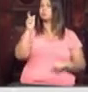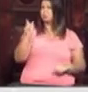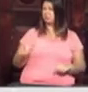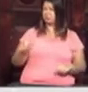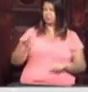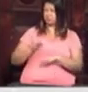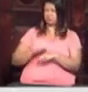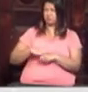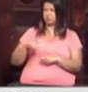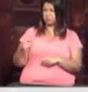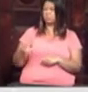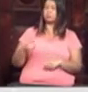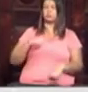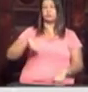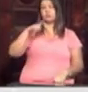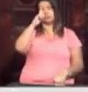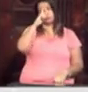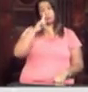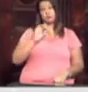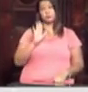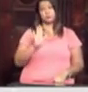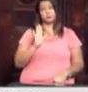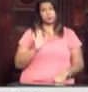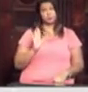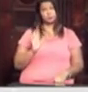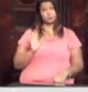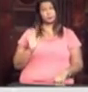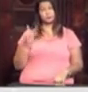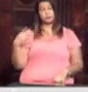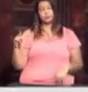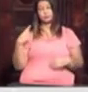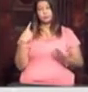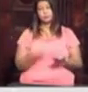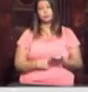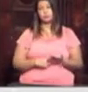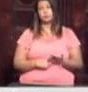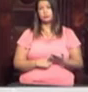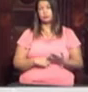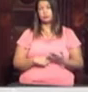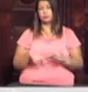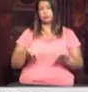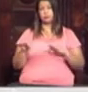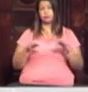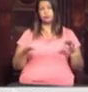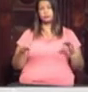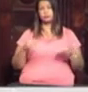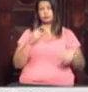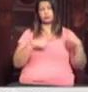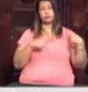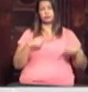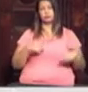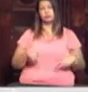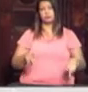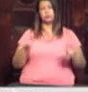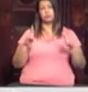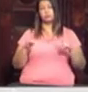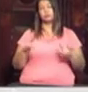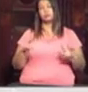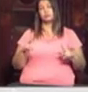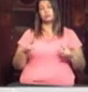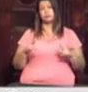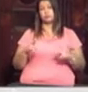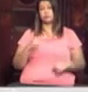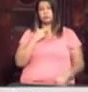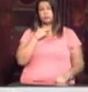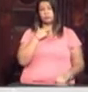ele, mas temos claro que o nível de comprometimento desse projeto político que está em curso é enorme e não